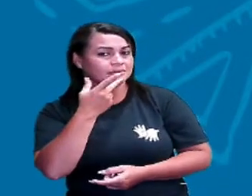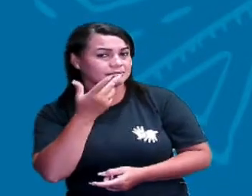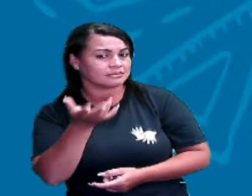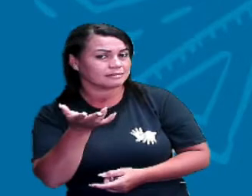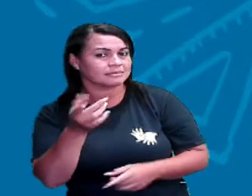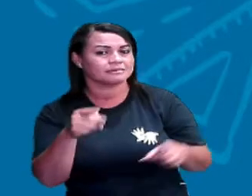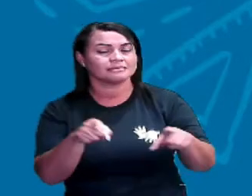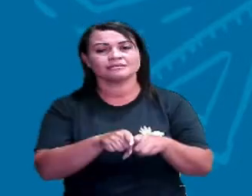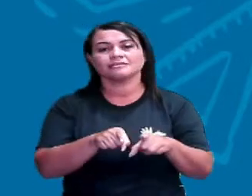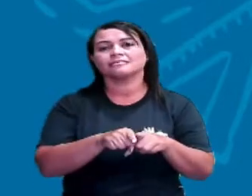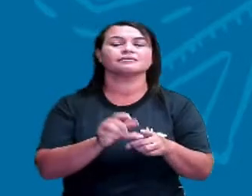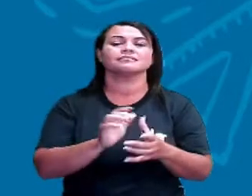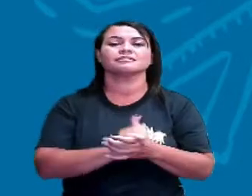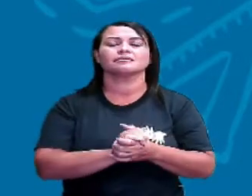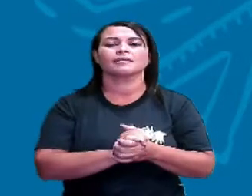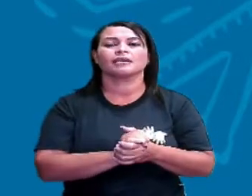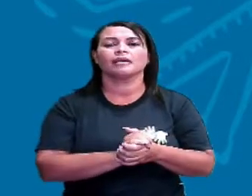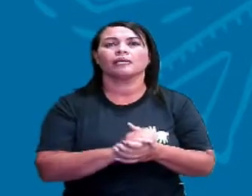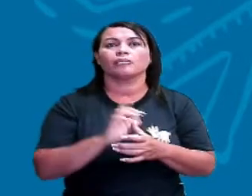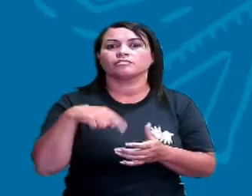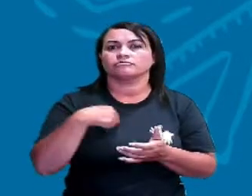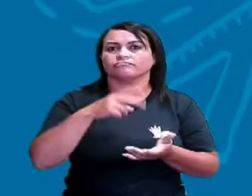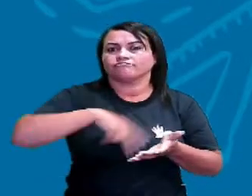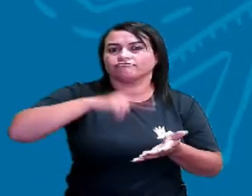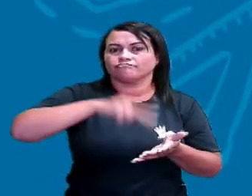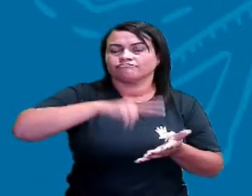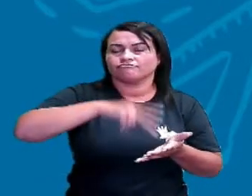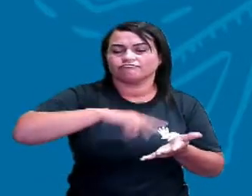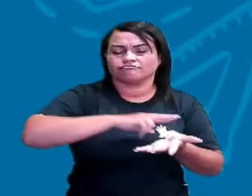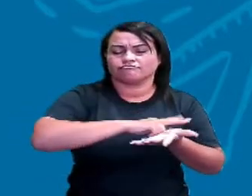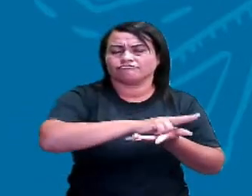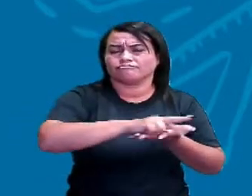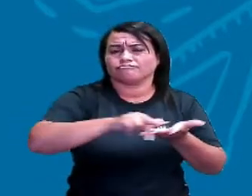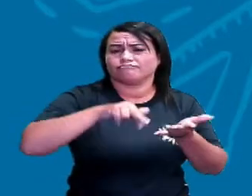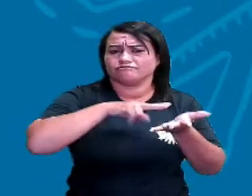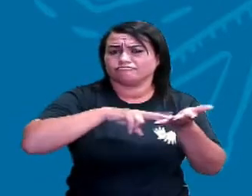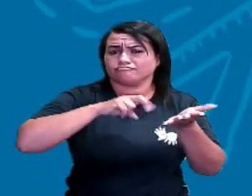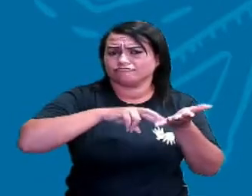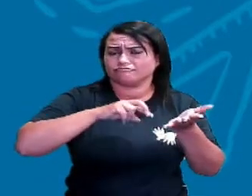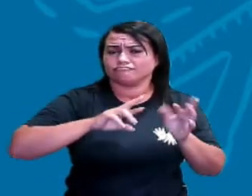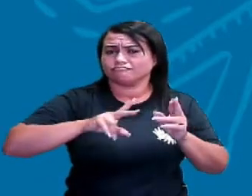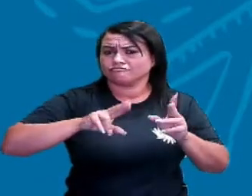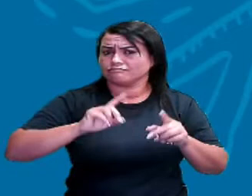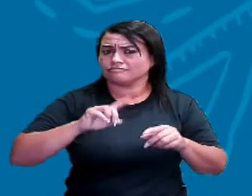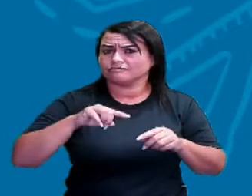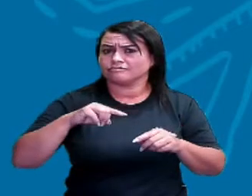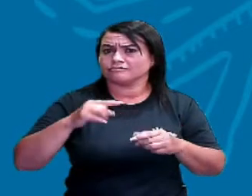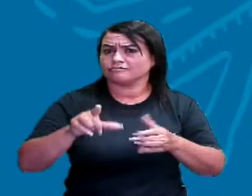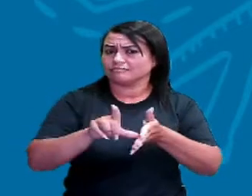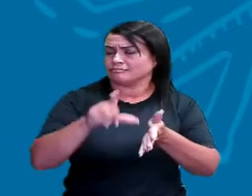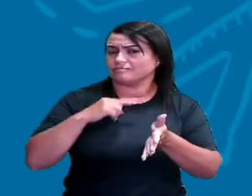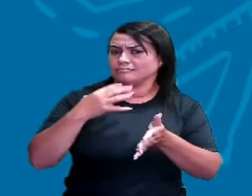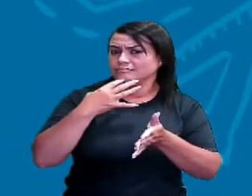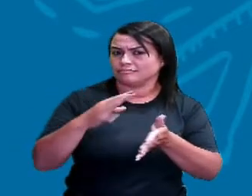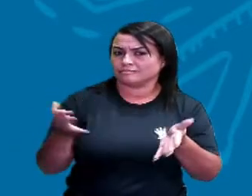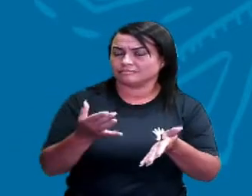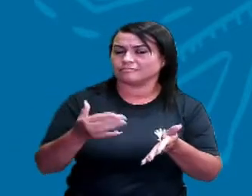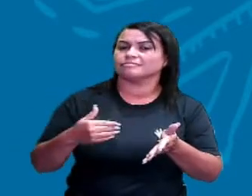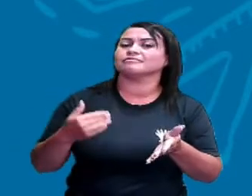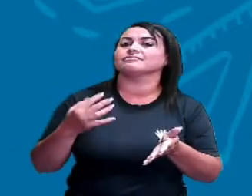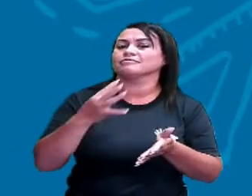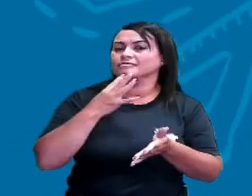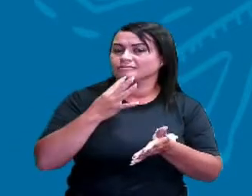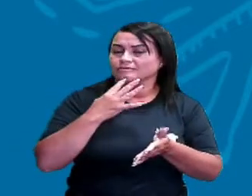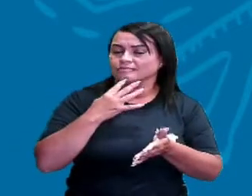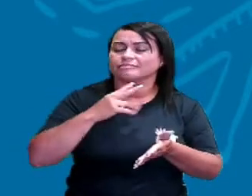A gente consegue ter uma variedade de vocabulários diferentes que a gente não conhecia e que a gente passa a conhecer. E de tanto a